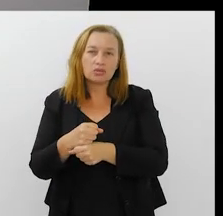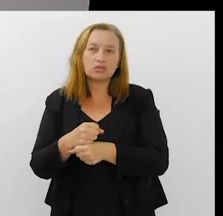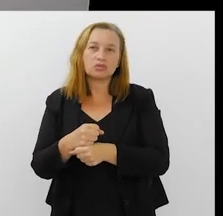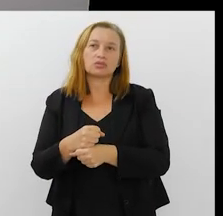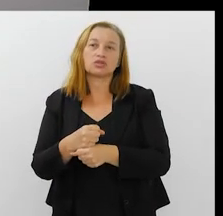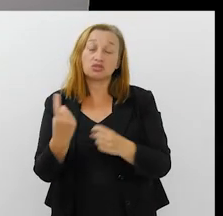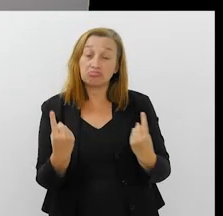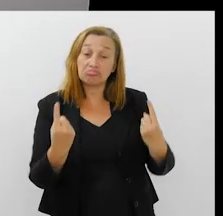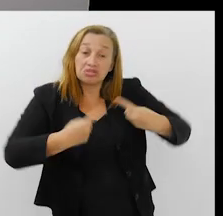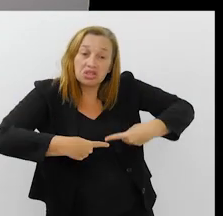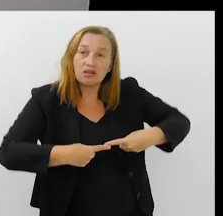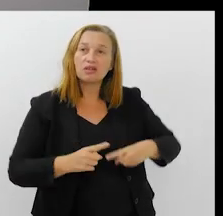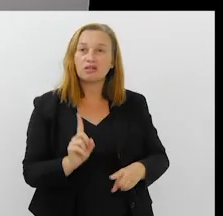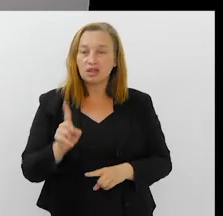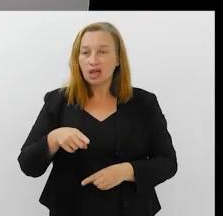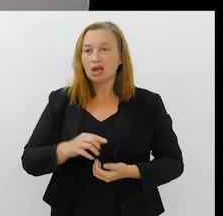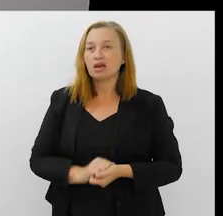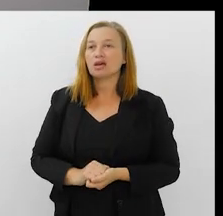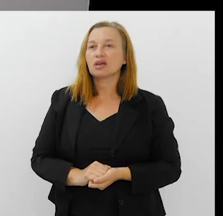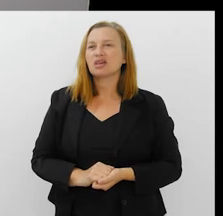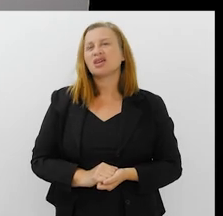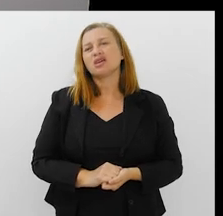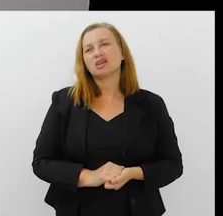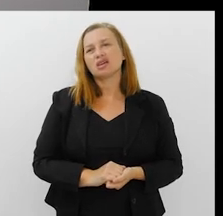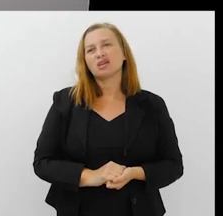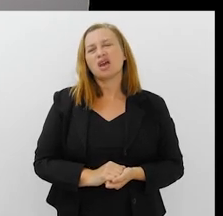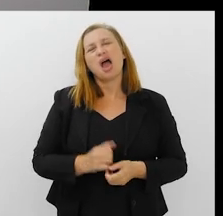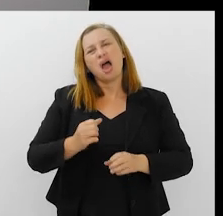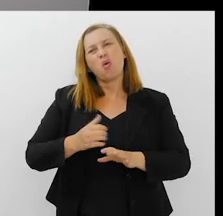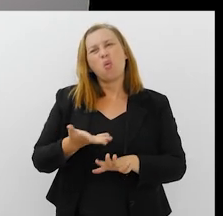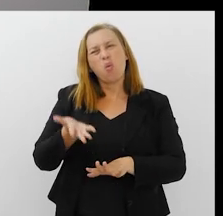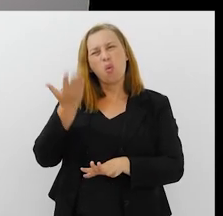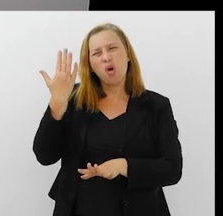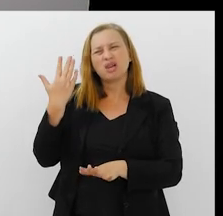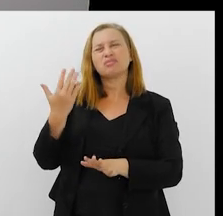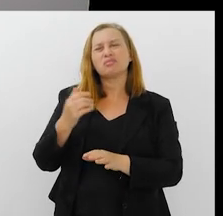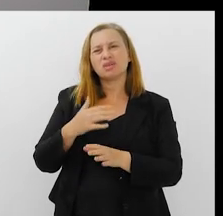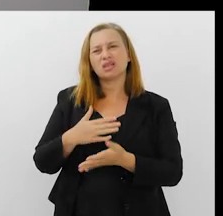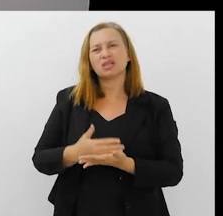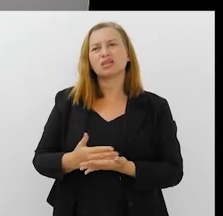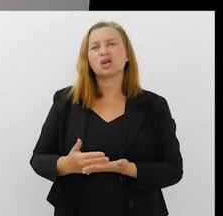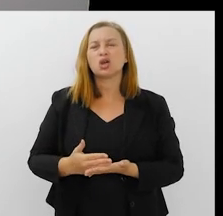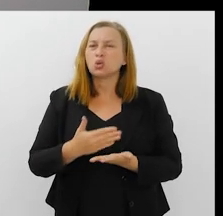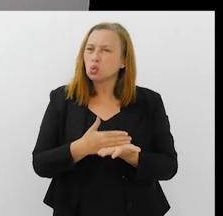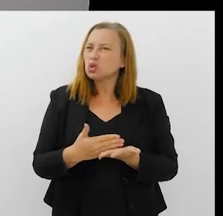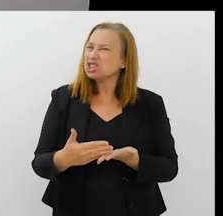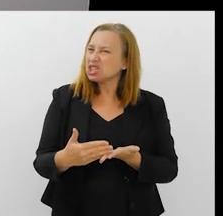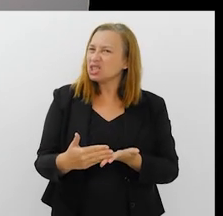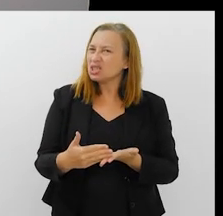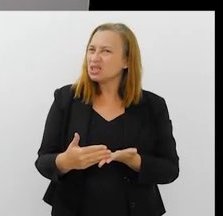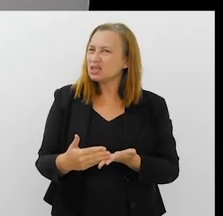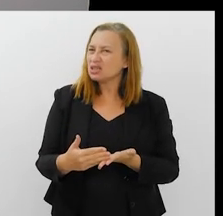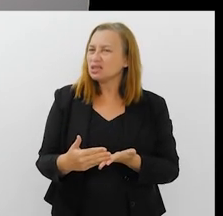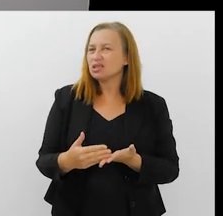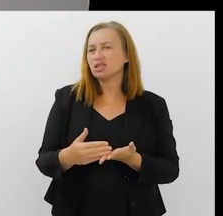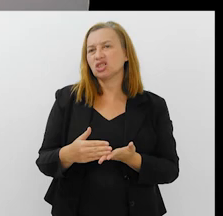gente vai encarar. Porque essa coisa ficou mais no ano passado para cá, no início, né? No início a gente